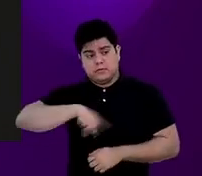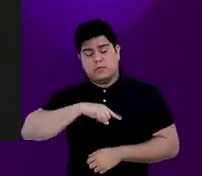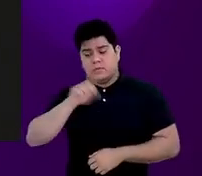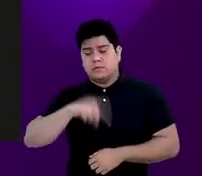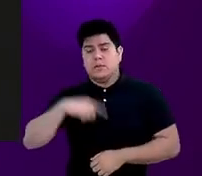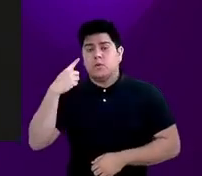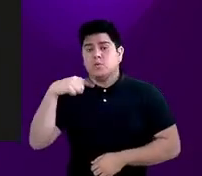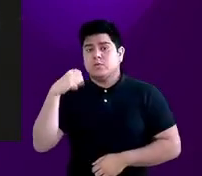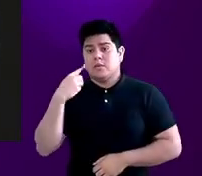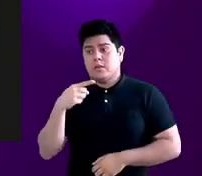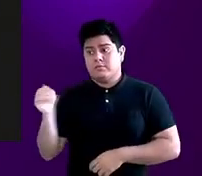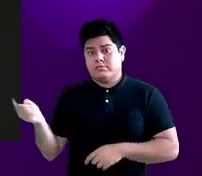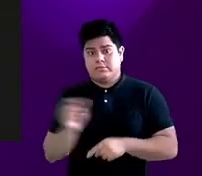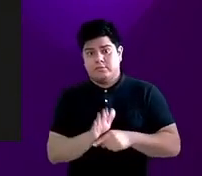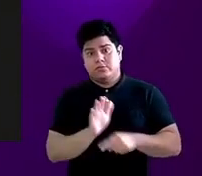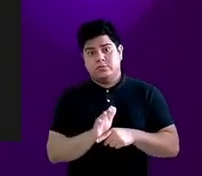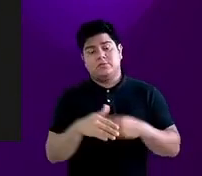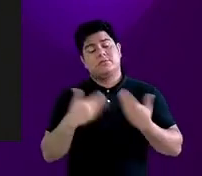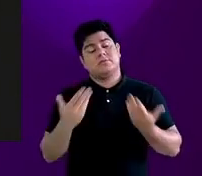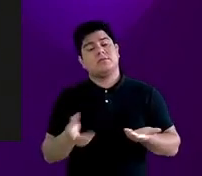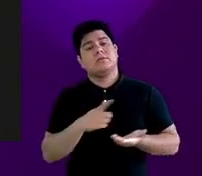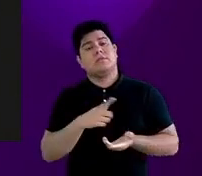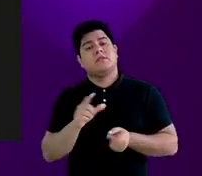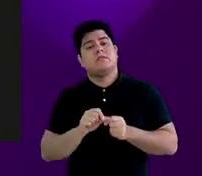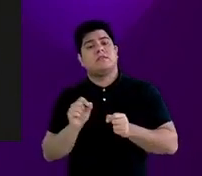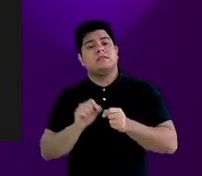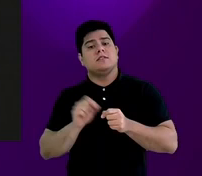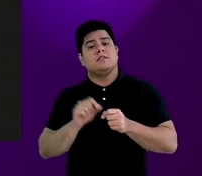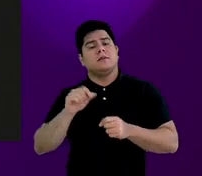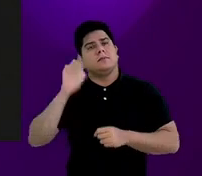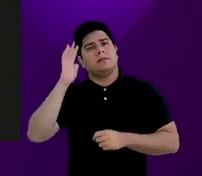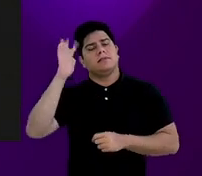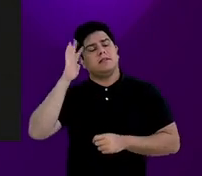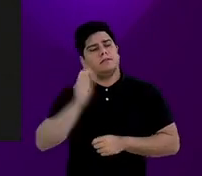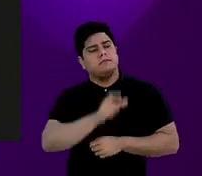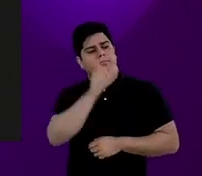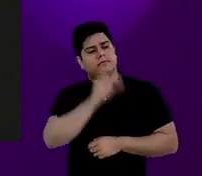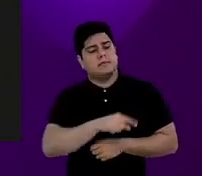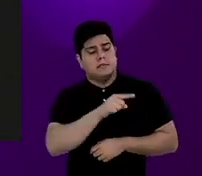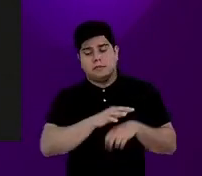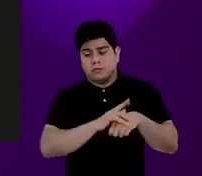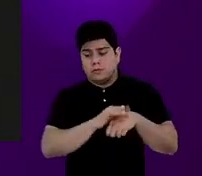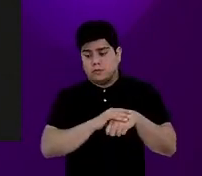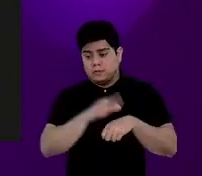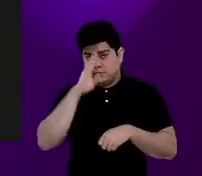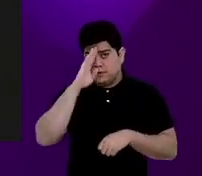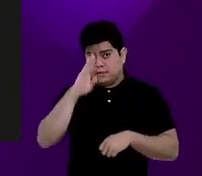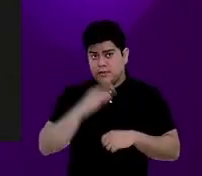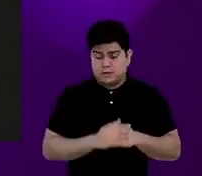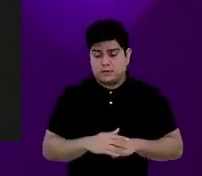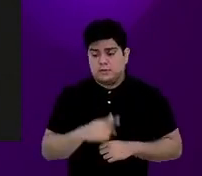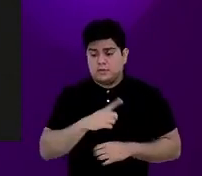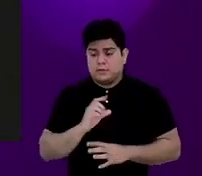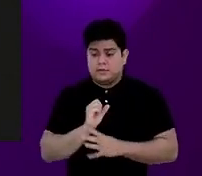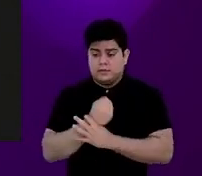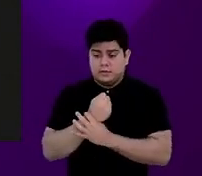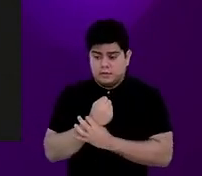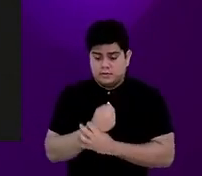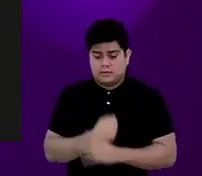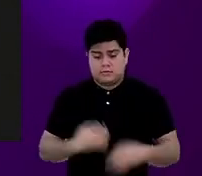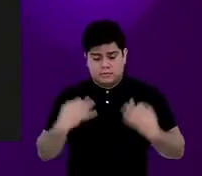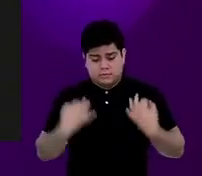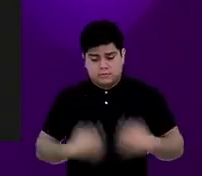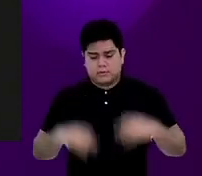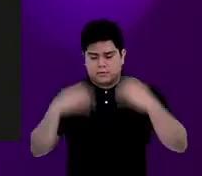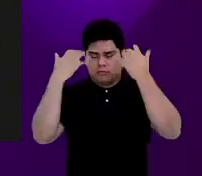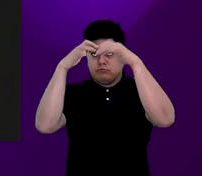advogados do doente, né? Então, o que a gente tem que fazer é pensar sempre no doente, né? Se o doente é a prioridade, a gente tem segurança, eficácia, tem racional